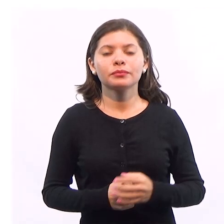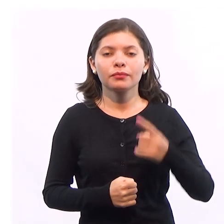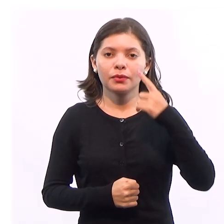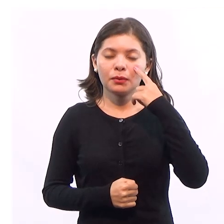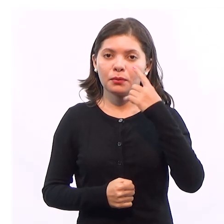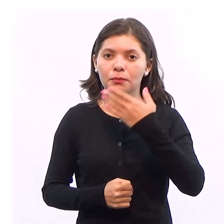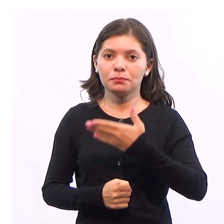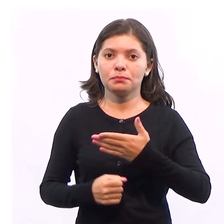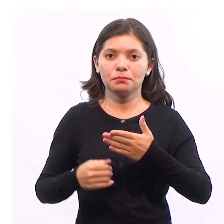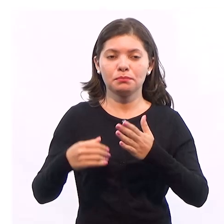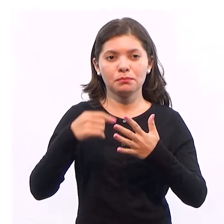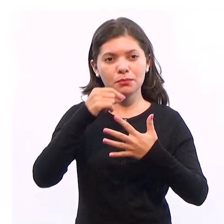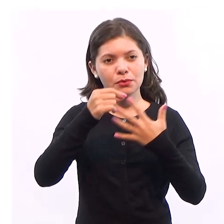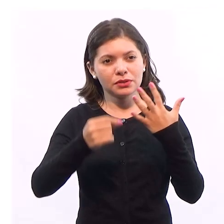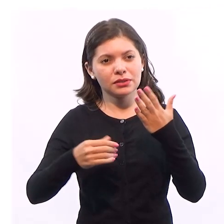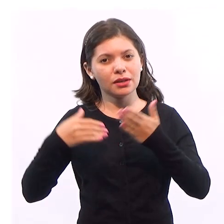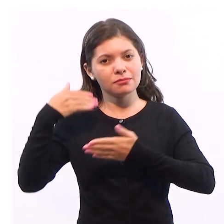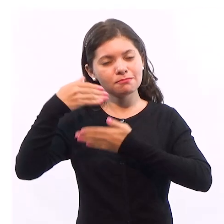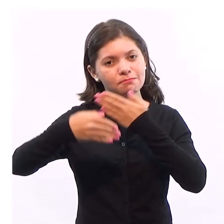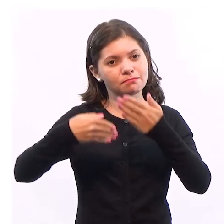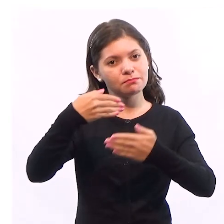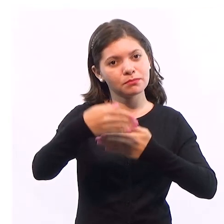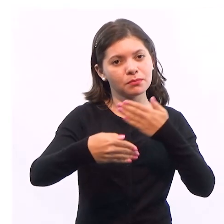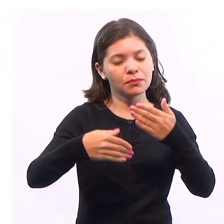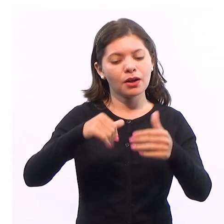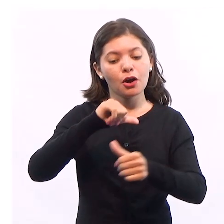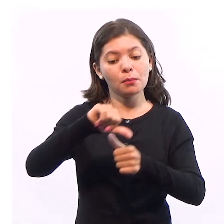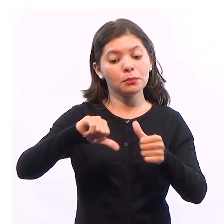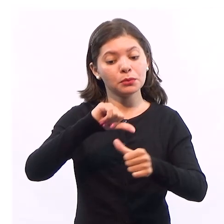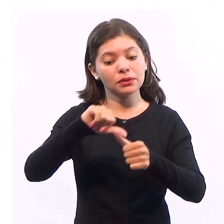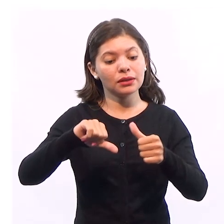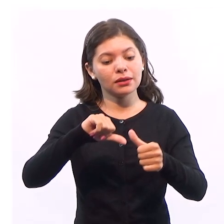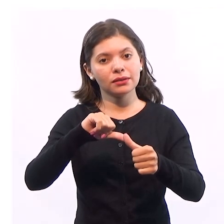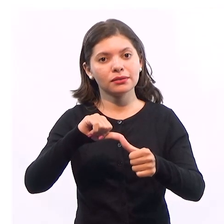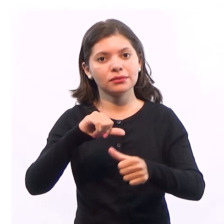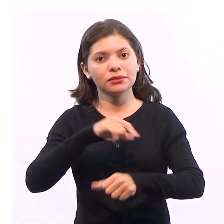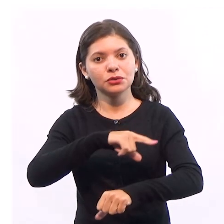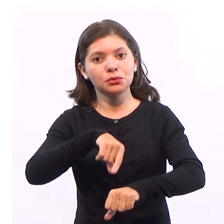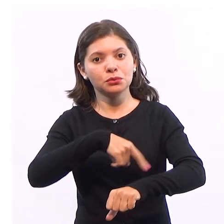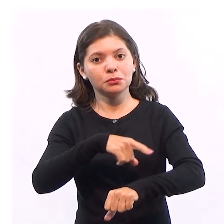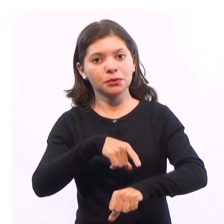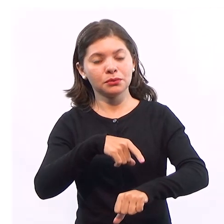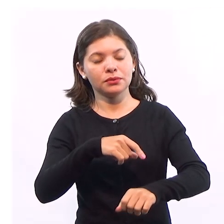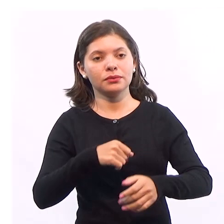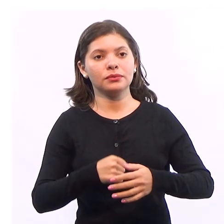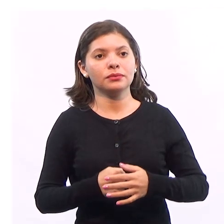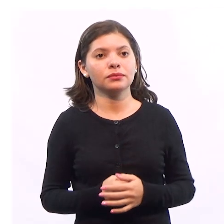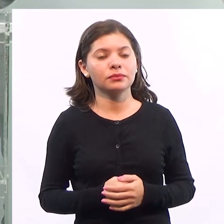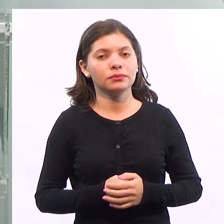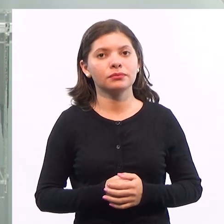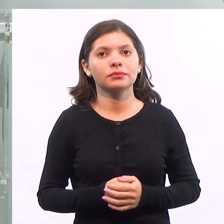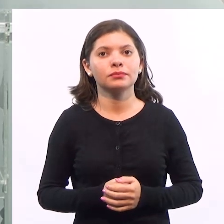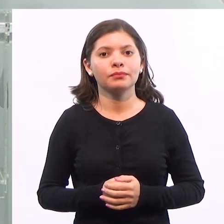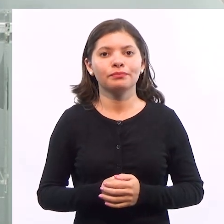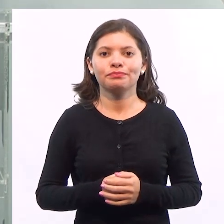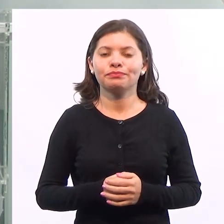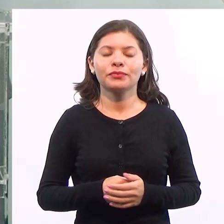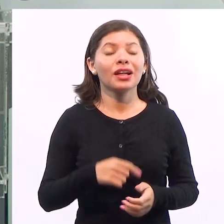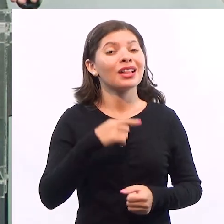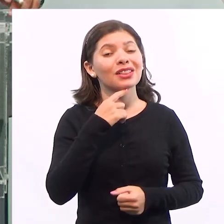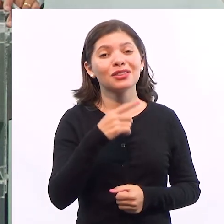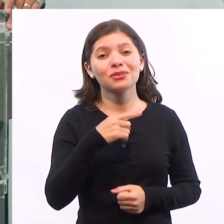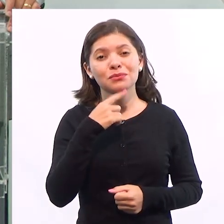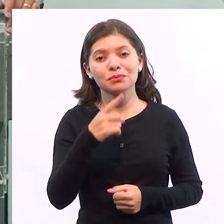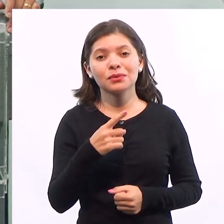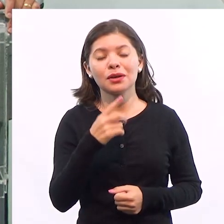processos quando se trata de ter que realizar alterações de última hora. Ela permanece inalterável. Não dá para resolver de